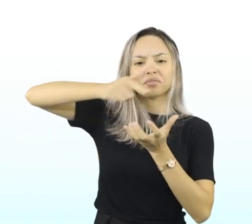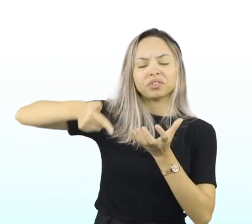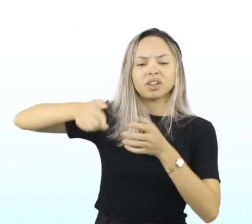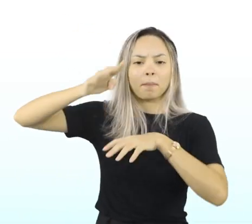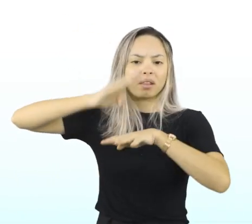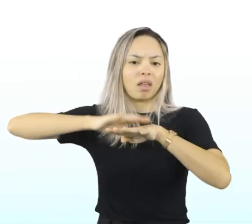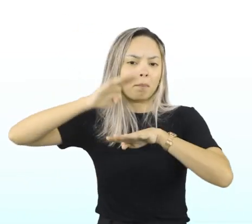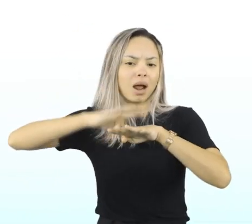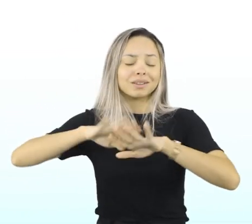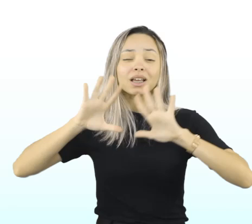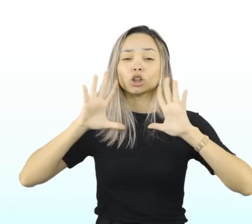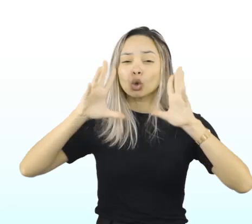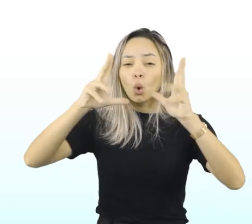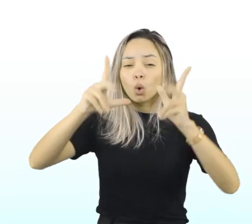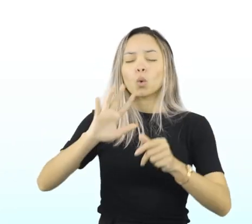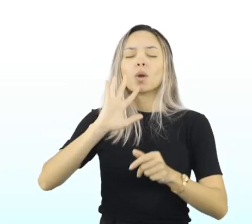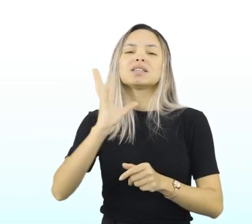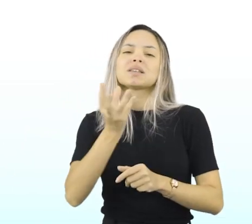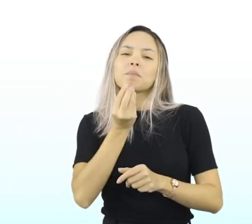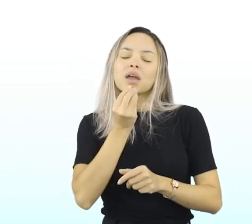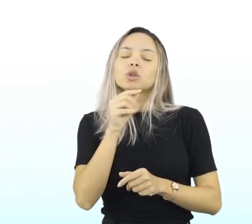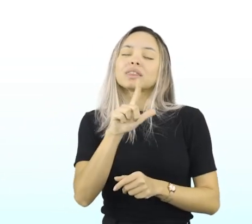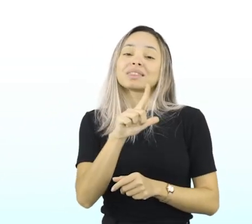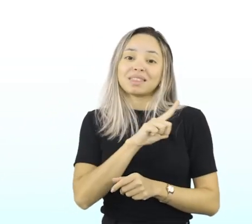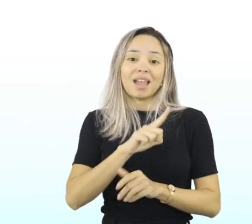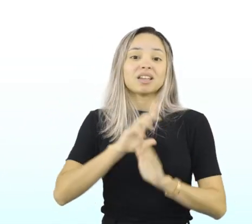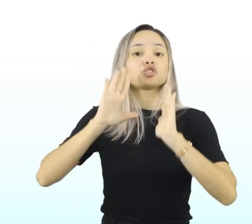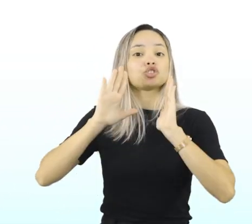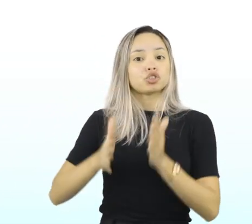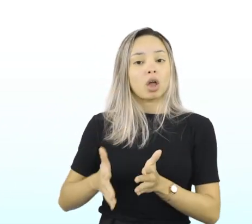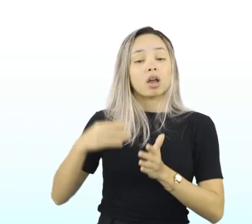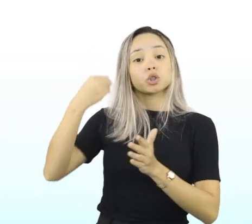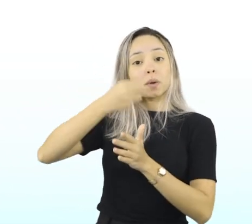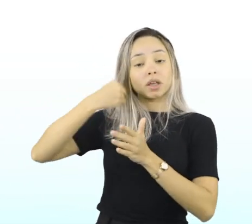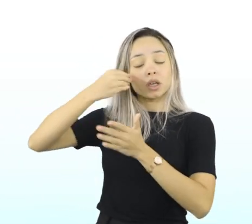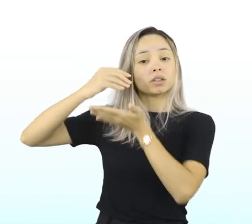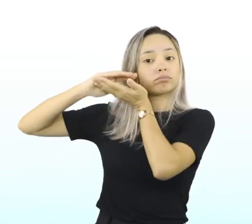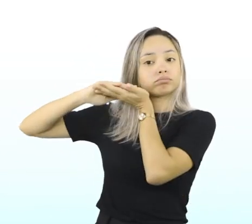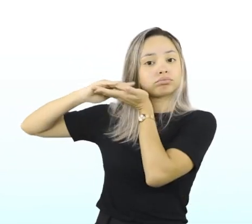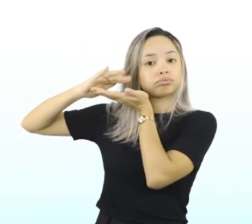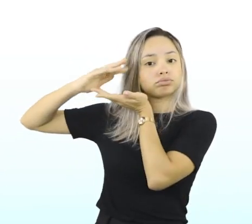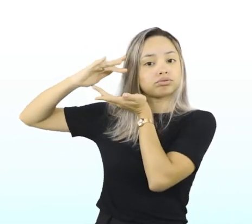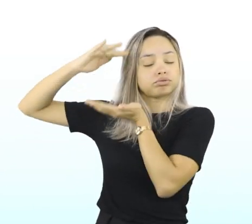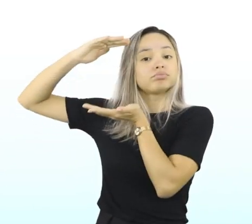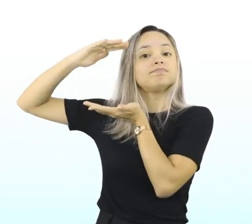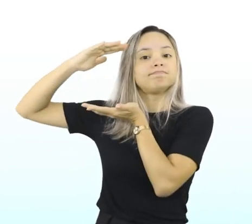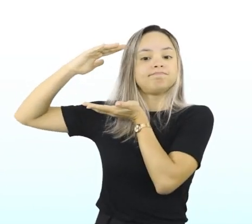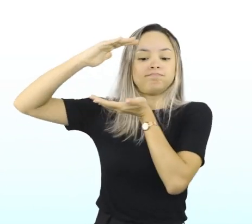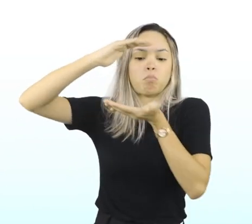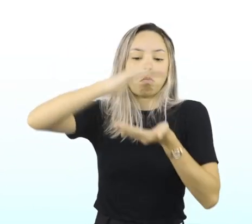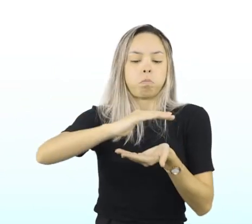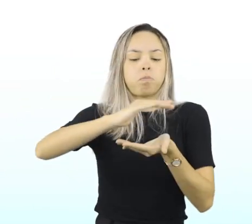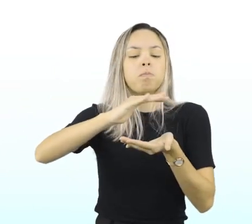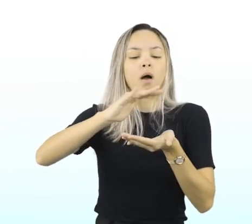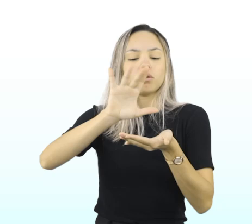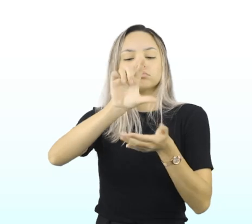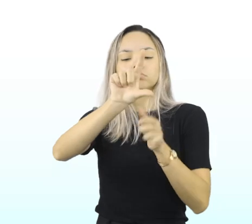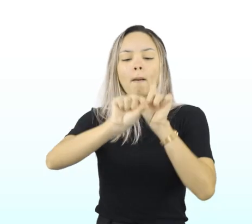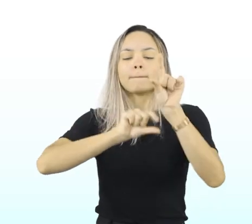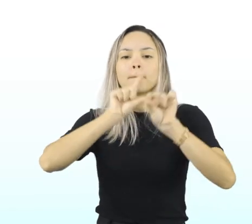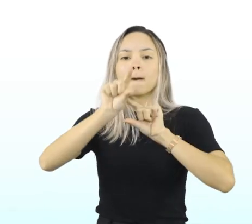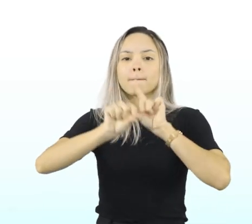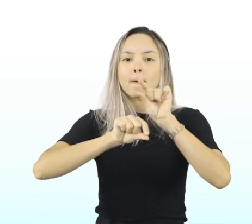não é, a própria matemática. Todo conhecimento de mundo que você tem, você vai fazer valer aí na competência 2. Você